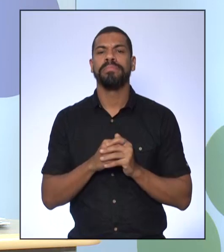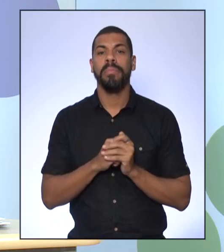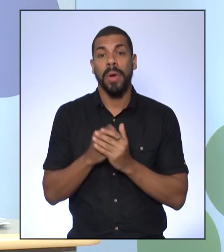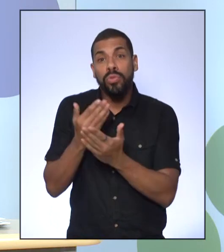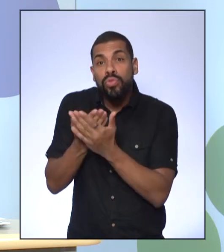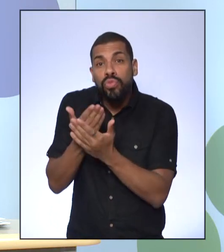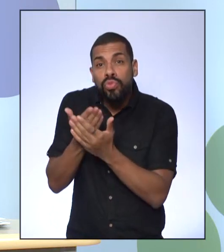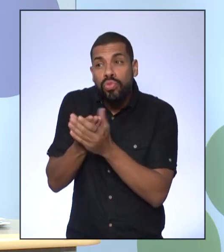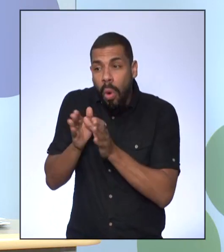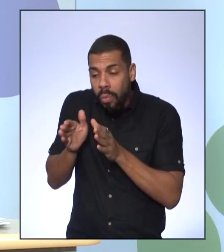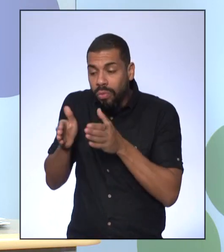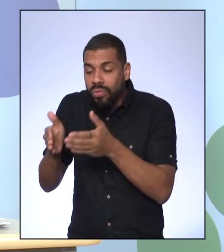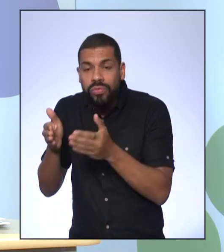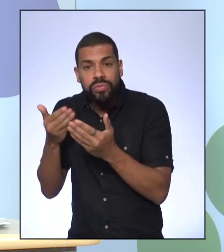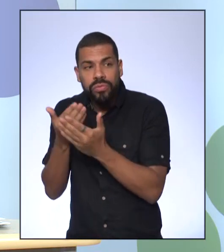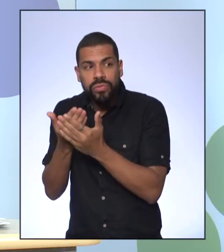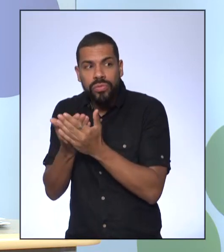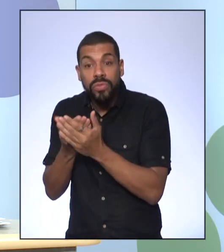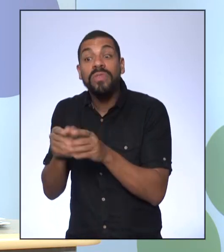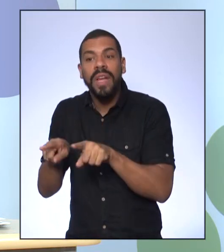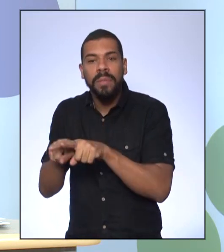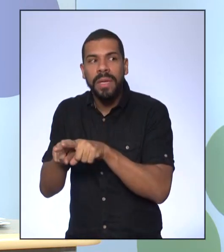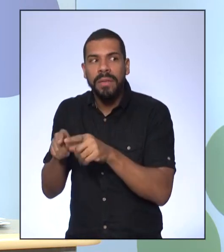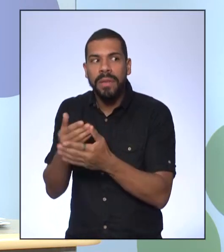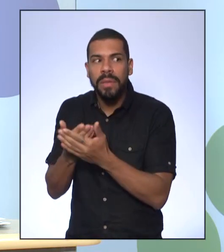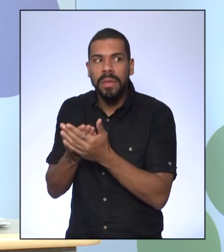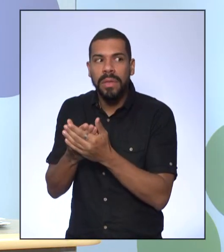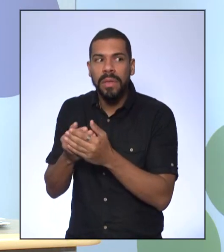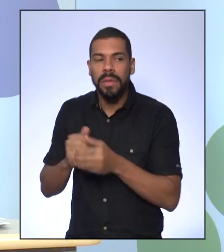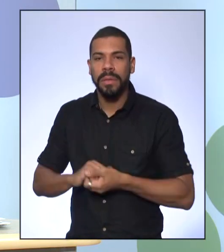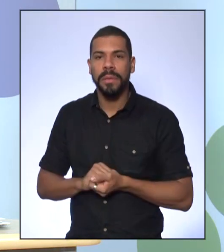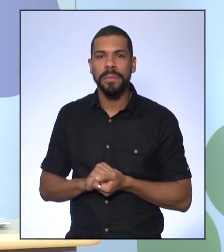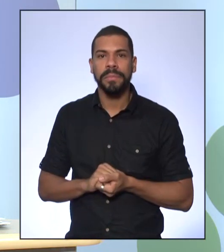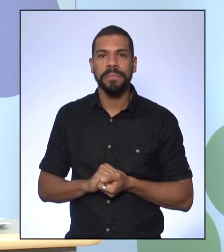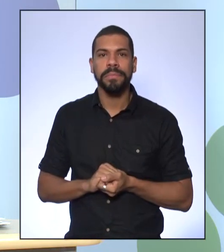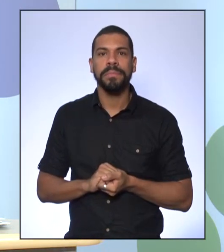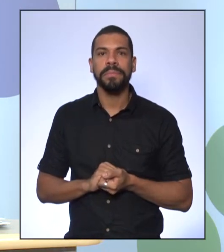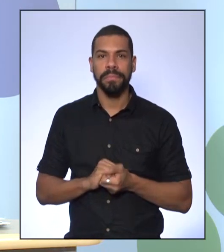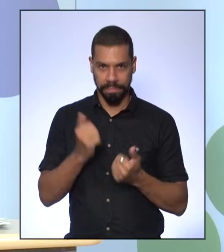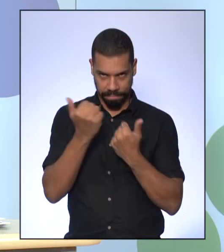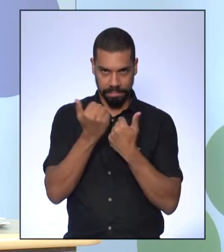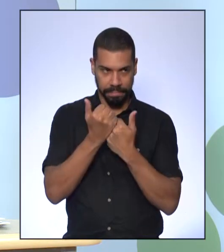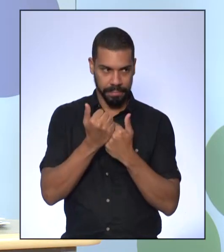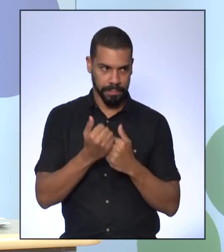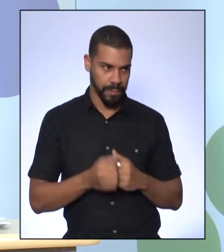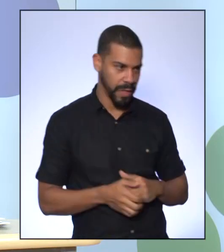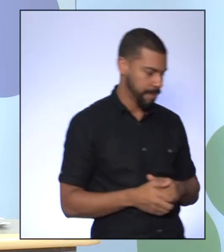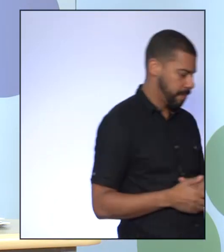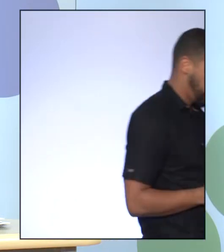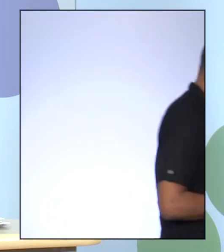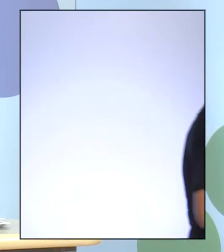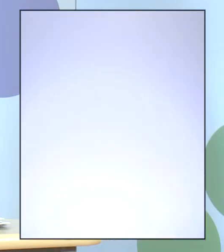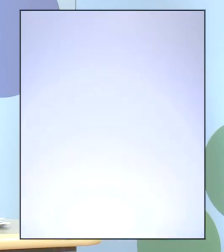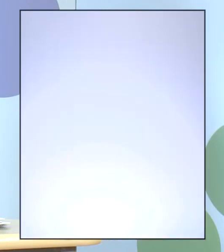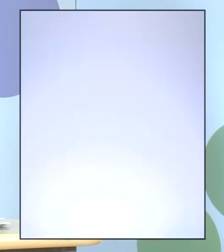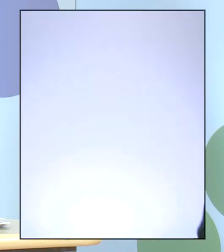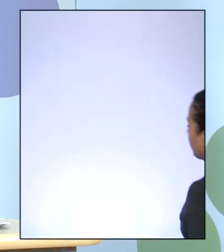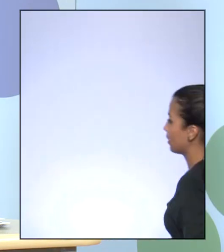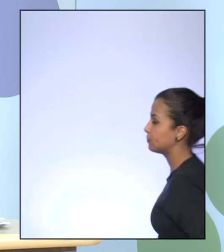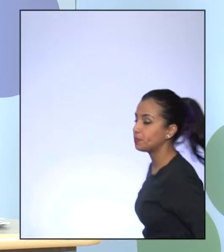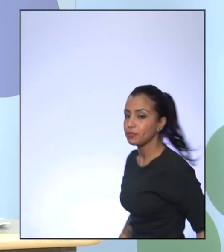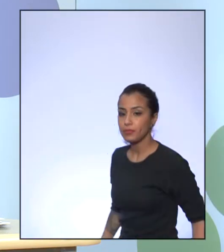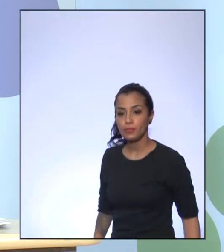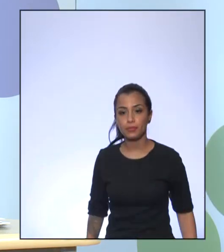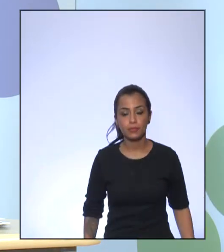local esses assuntos que são tão pertinentes, né, professor? Então, fica aí a dica, quem quiser acessar, o Instagram é Patrulha da